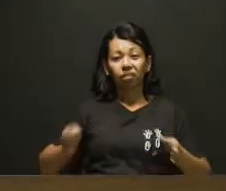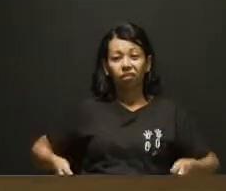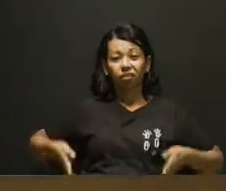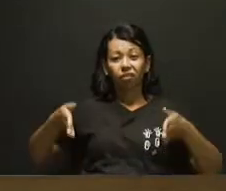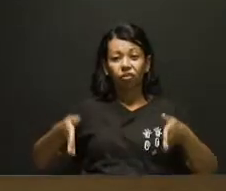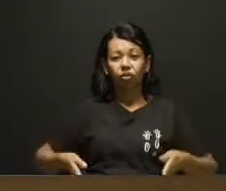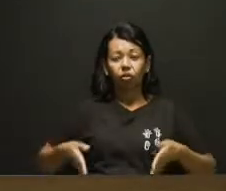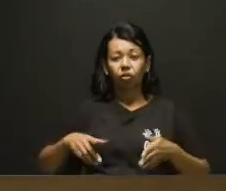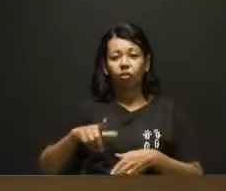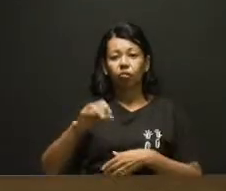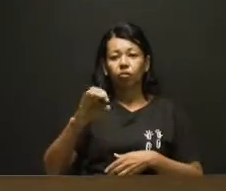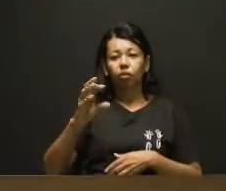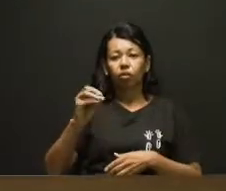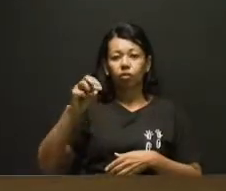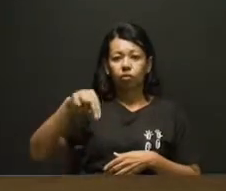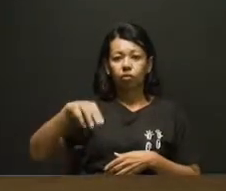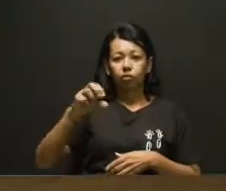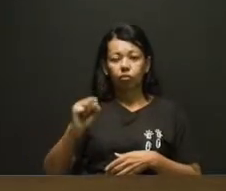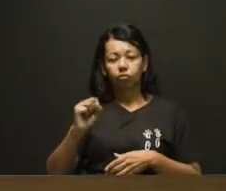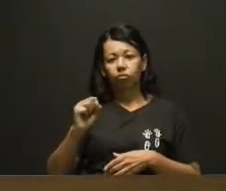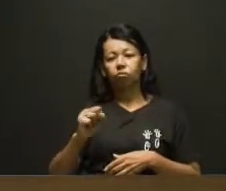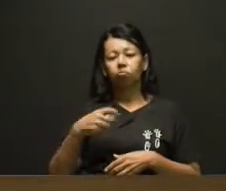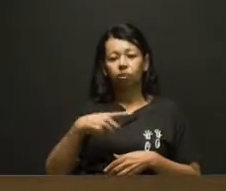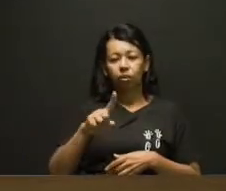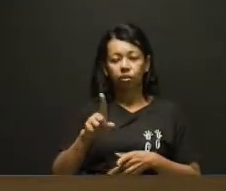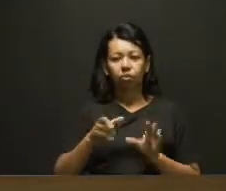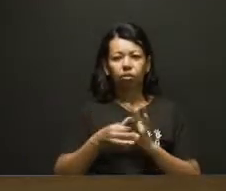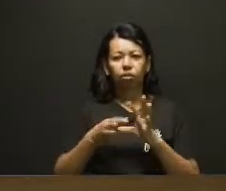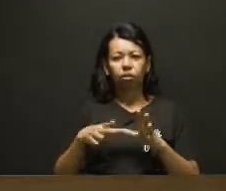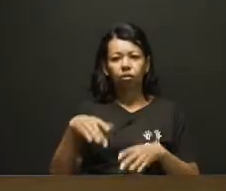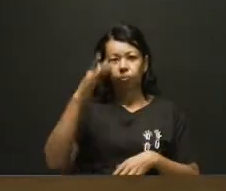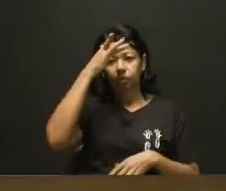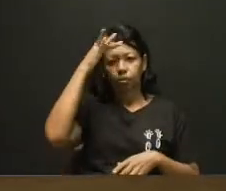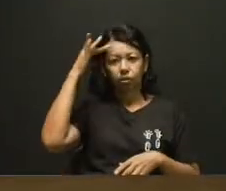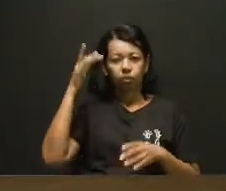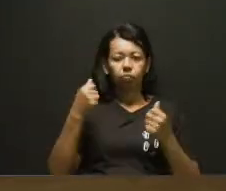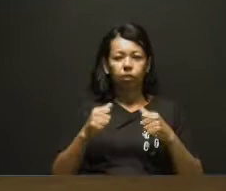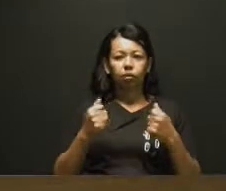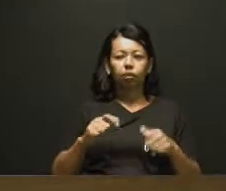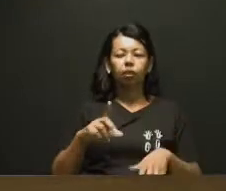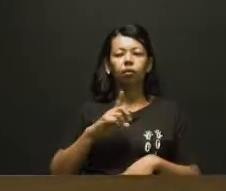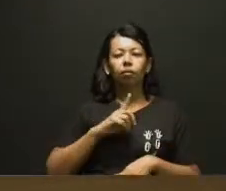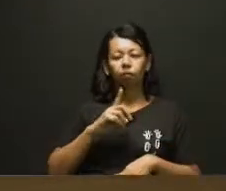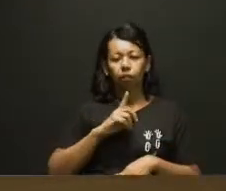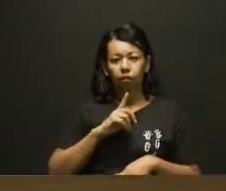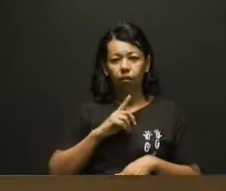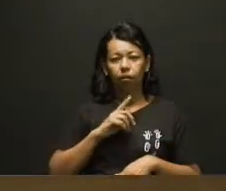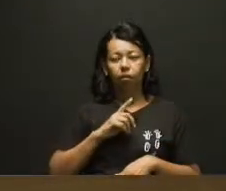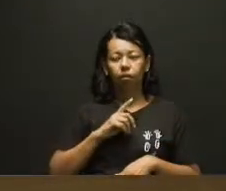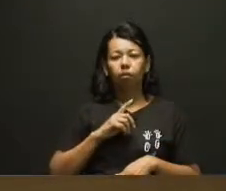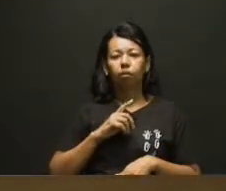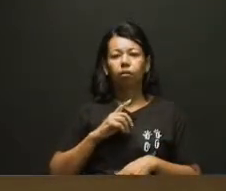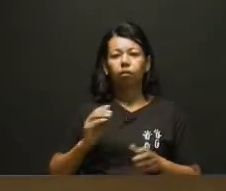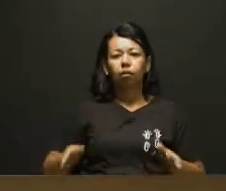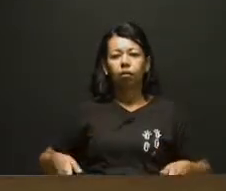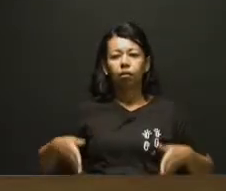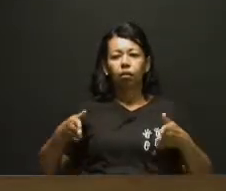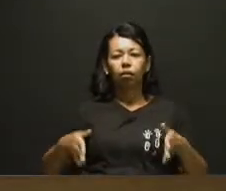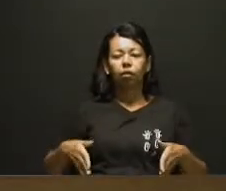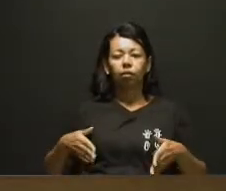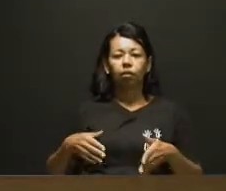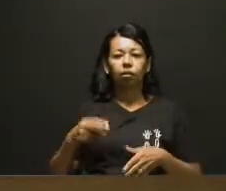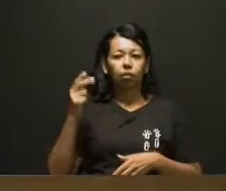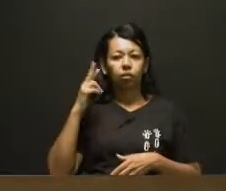esse banco de cadeiras de rodas e está à disposição quem precisa de uma cadeira de rodas a gente tem tanto a cadeira normal como a cadeira de banho